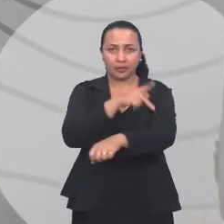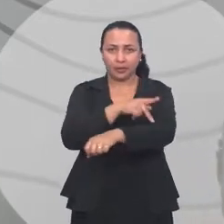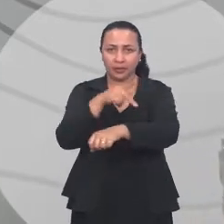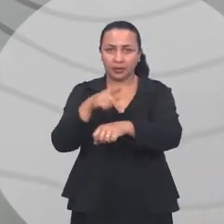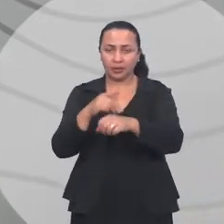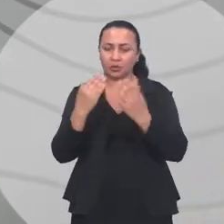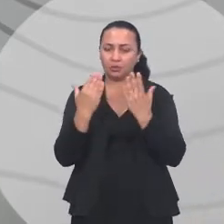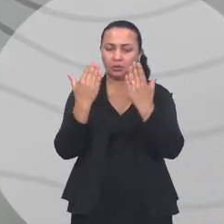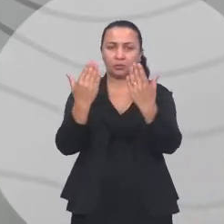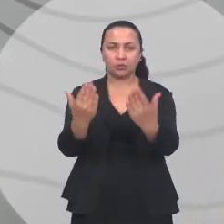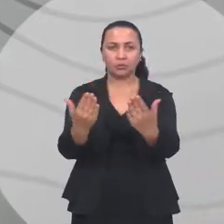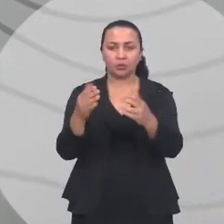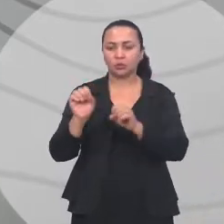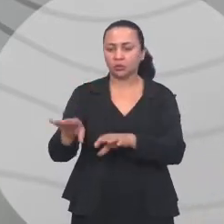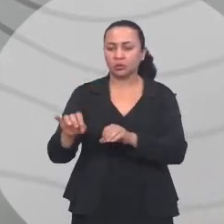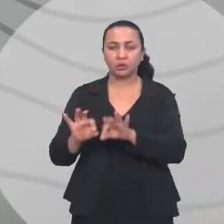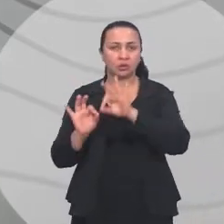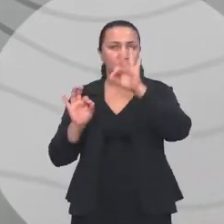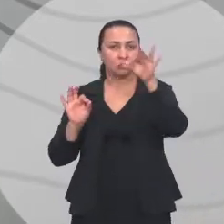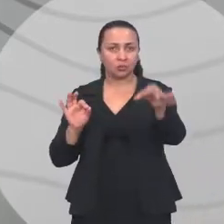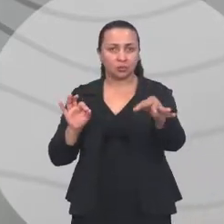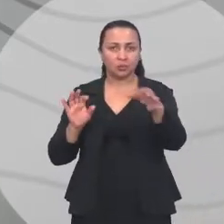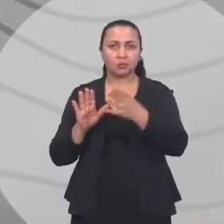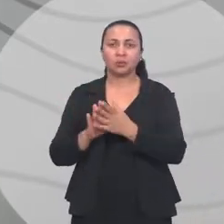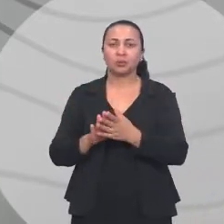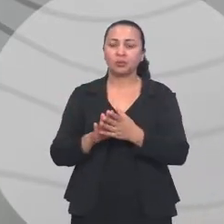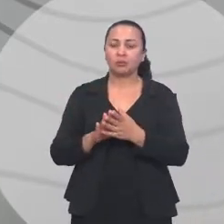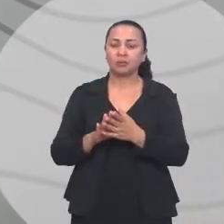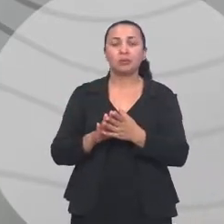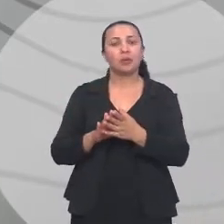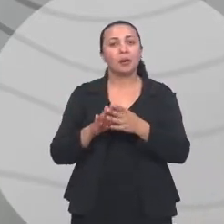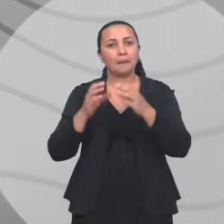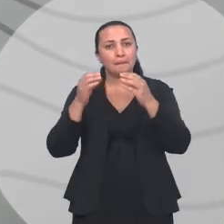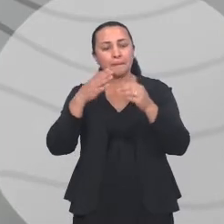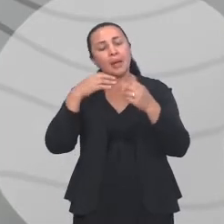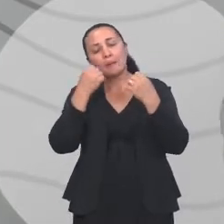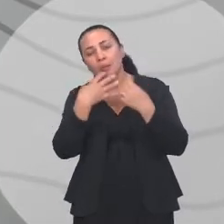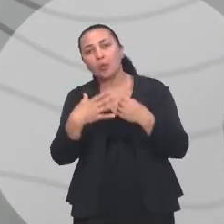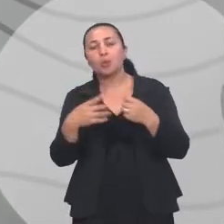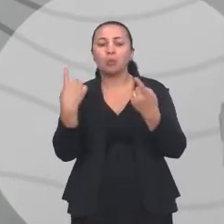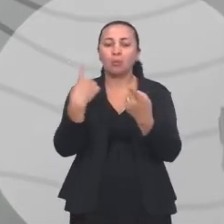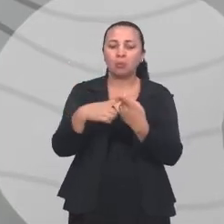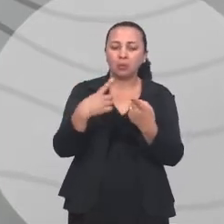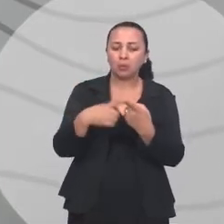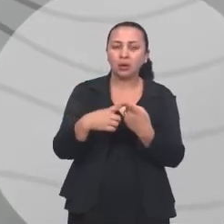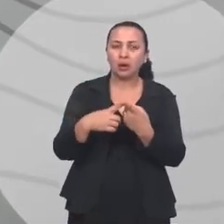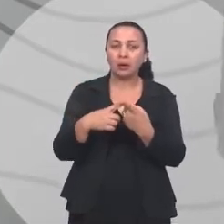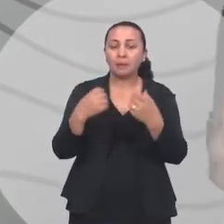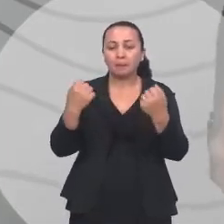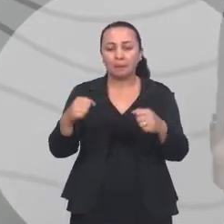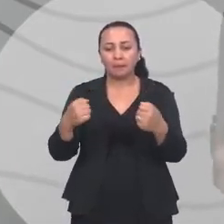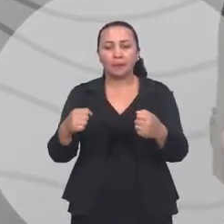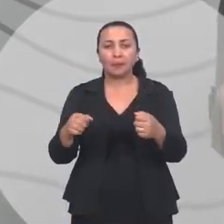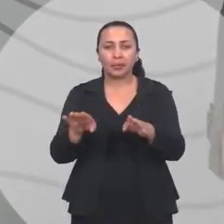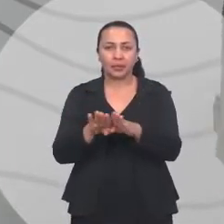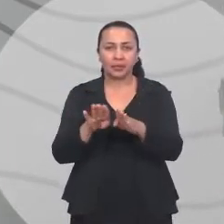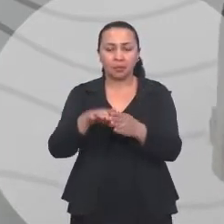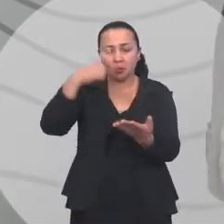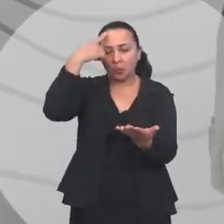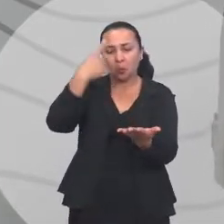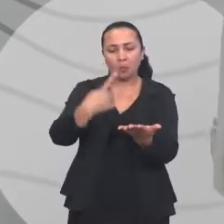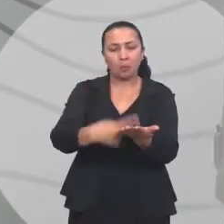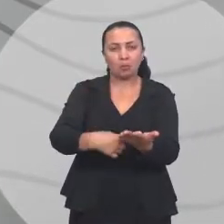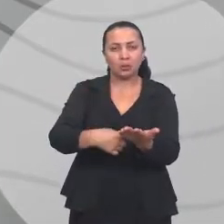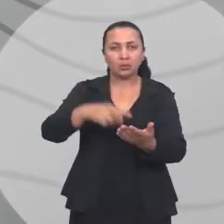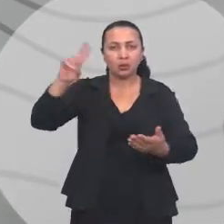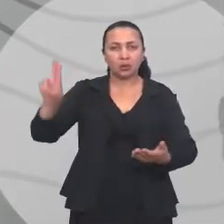trabalho pedagógico mediante ensino remoto né ele pressupõe além dessa dessa disposição desse